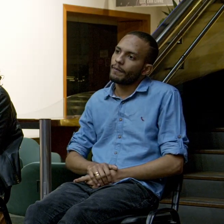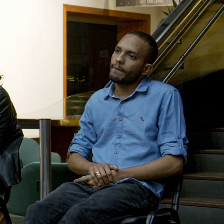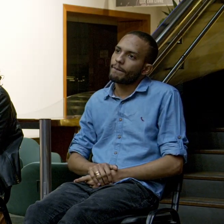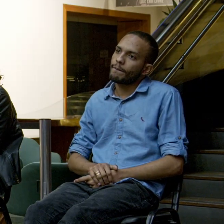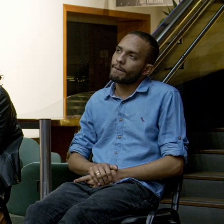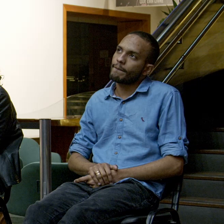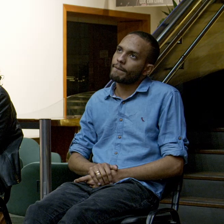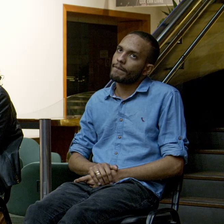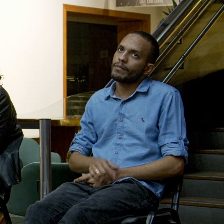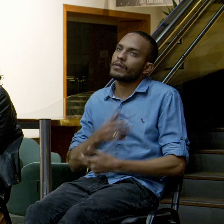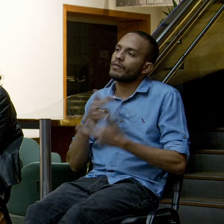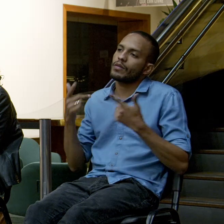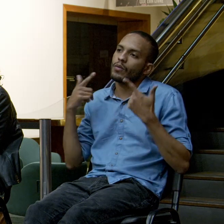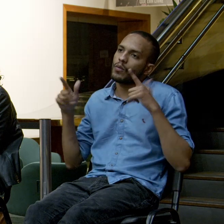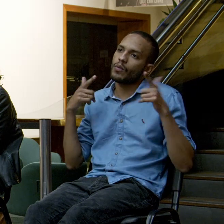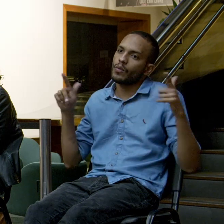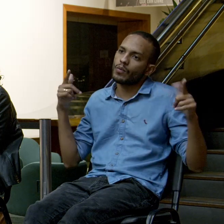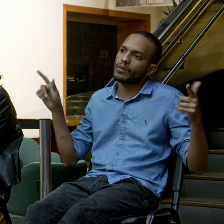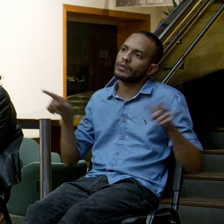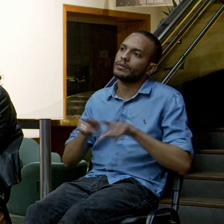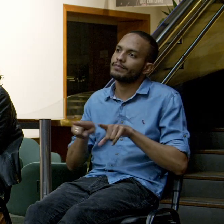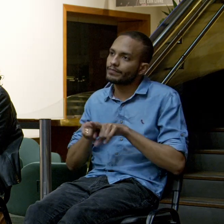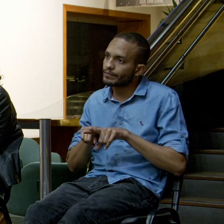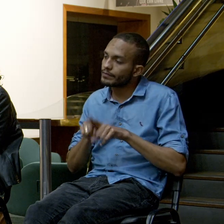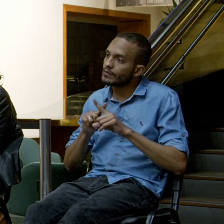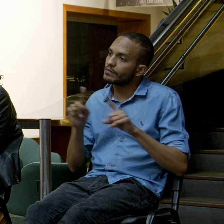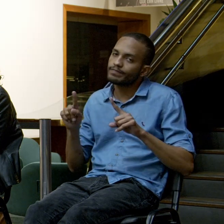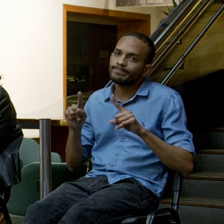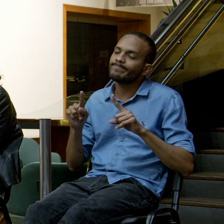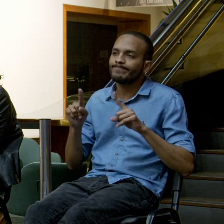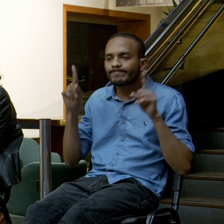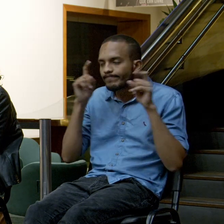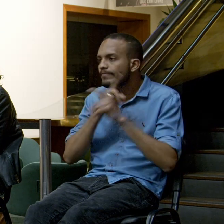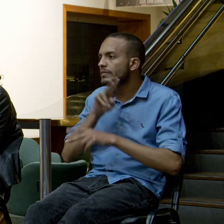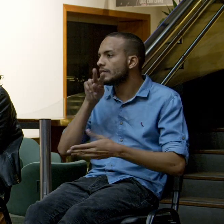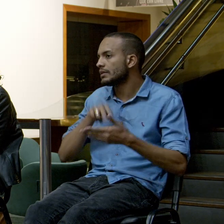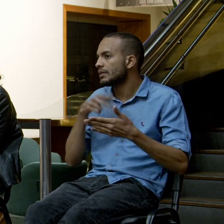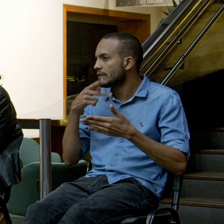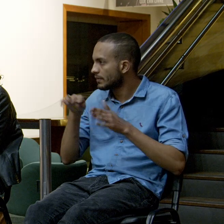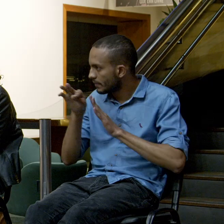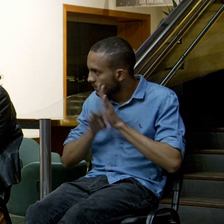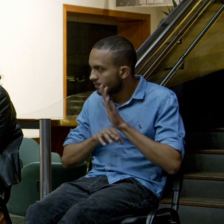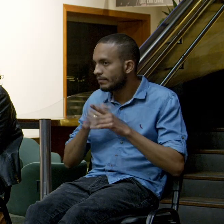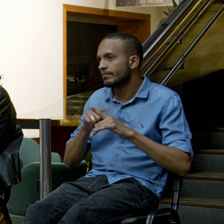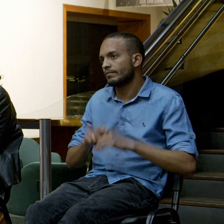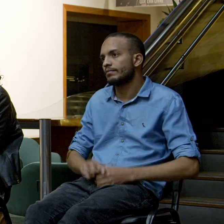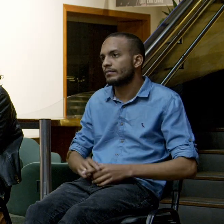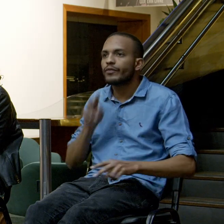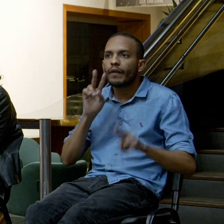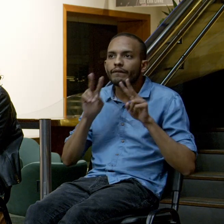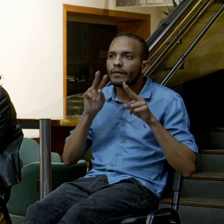do incêndio e outras coisas, enfim. Mas é muito duro ler essas matérias, assim,